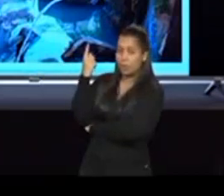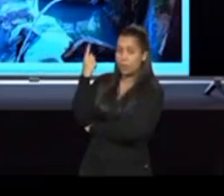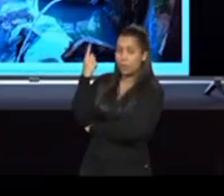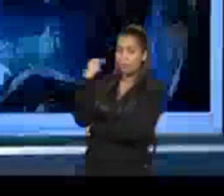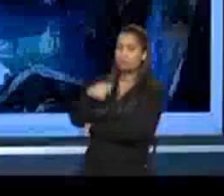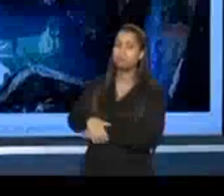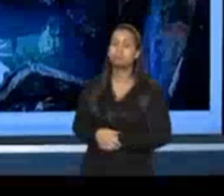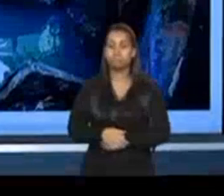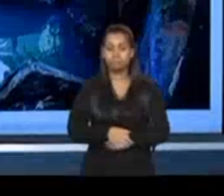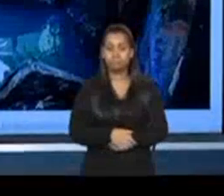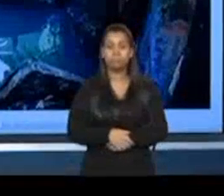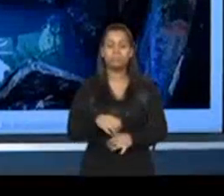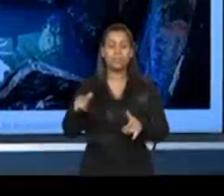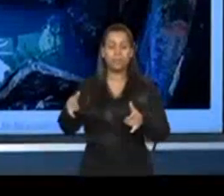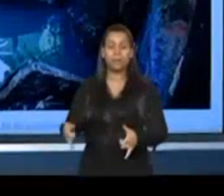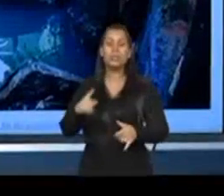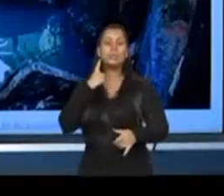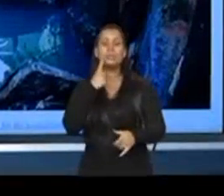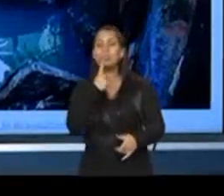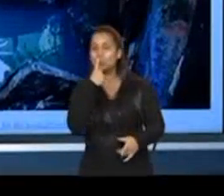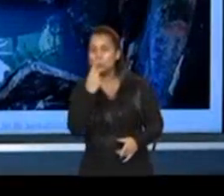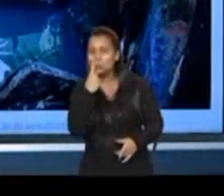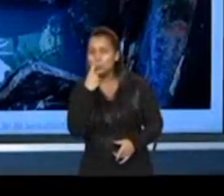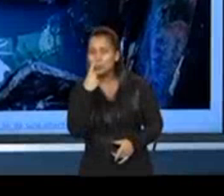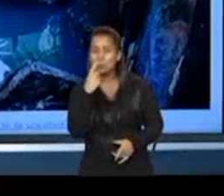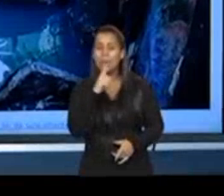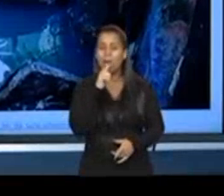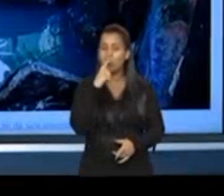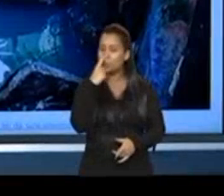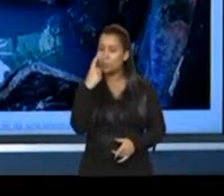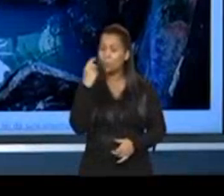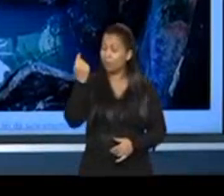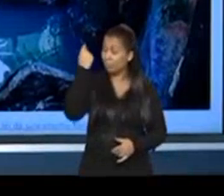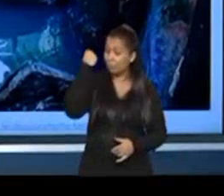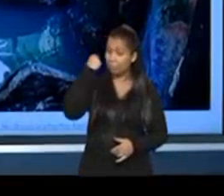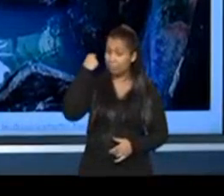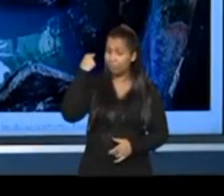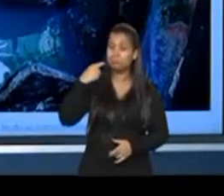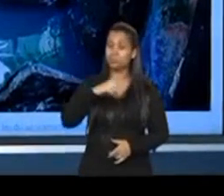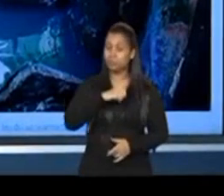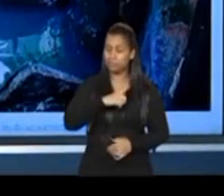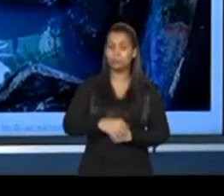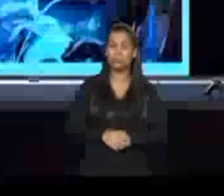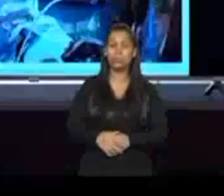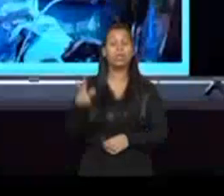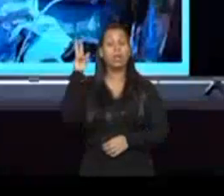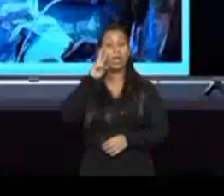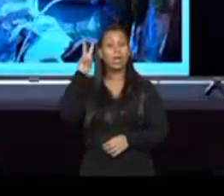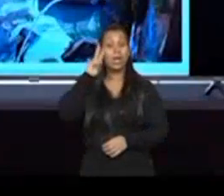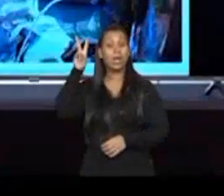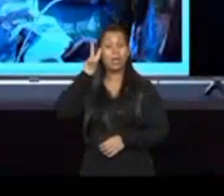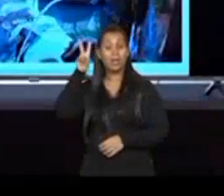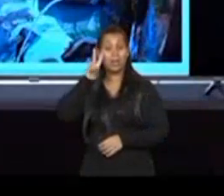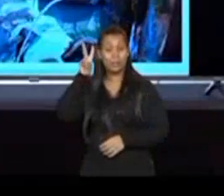perceberem. Cano ali com esgoto perto de casas. Isso é uma permanência da antiguidade que nós temos no país. A